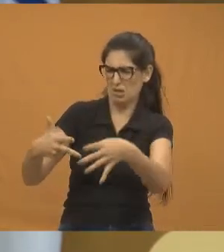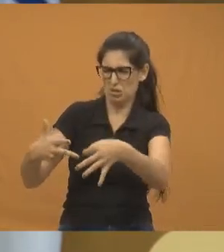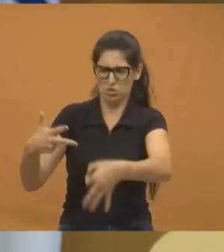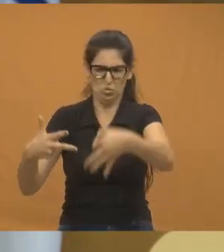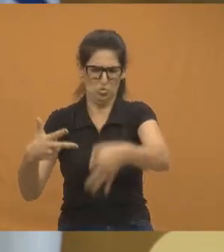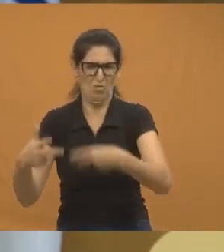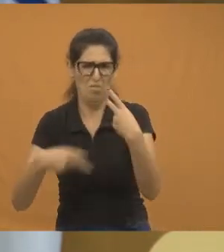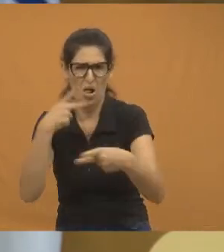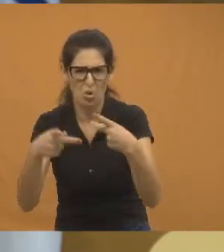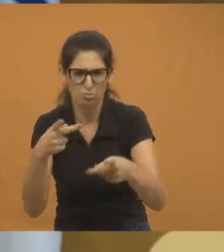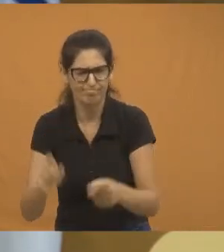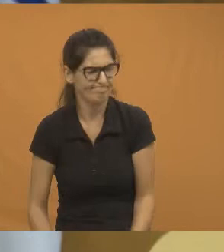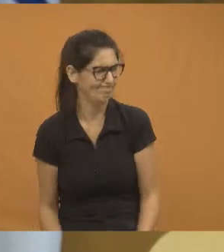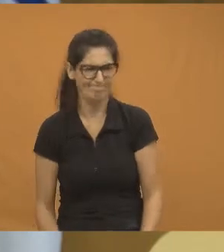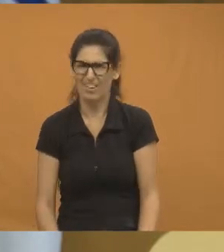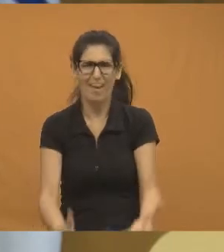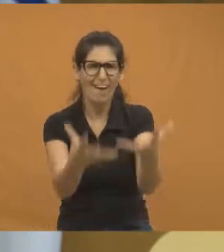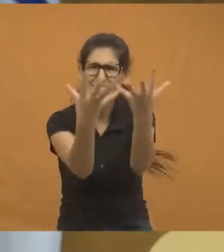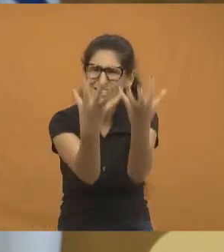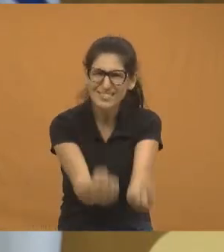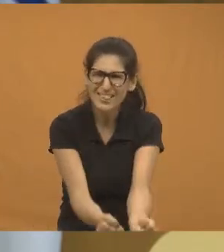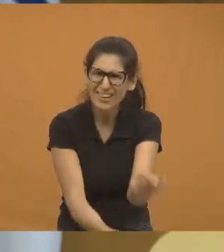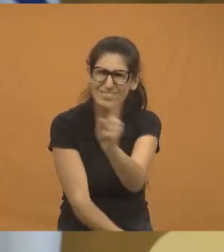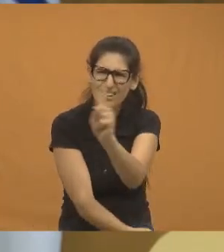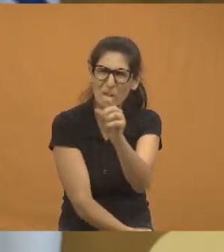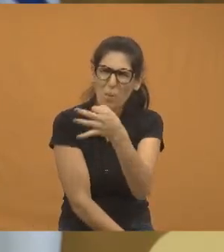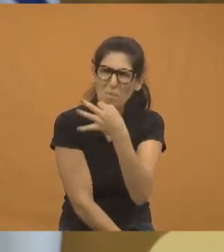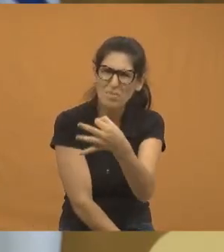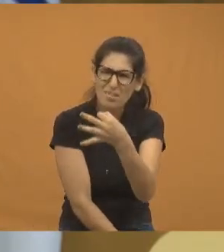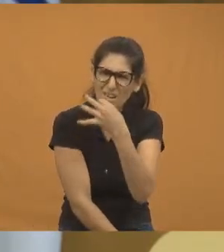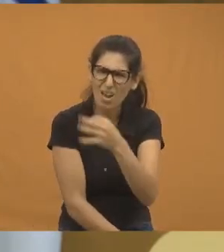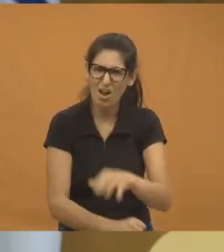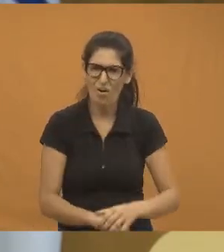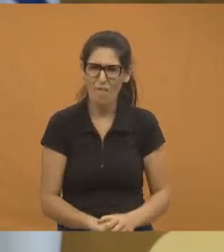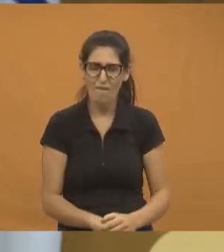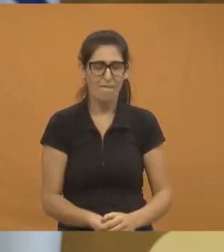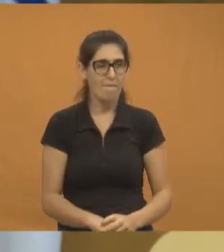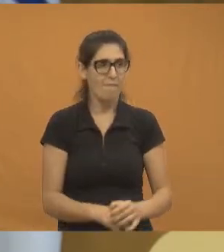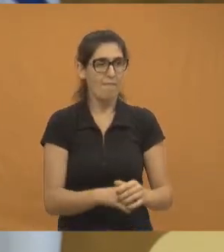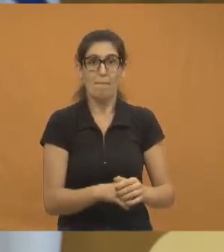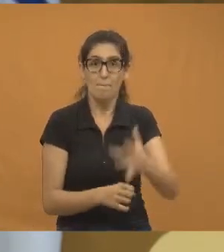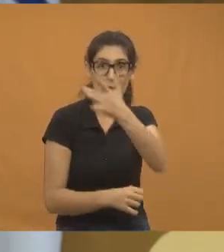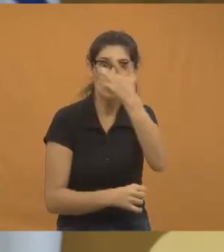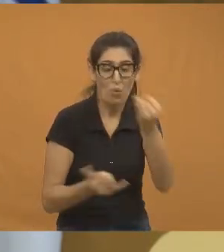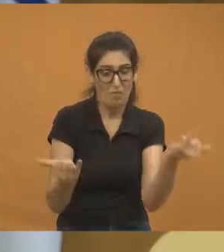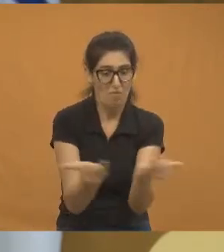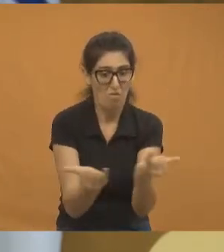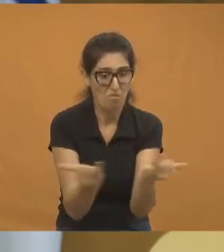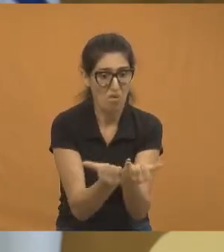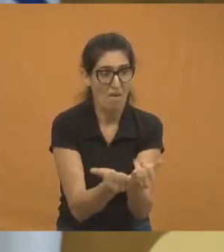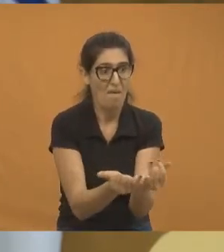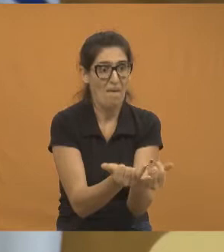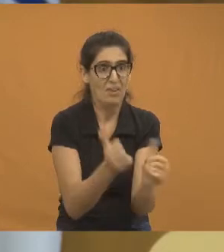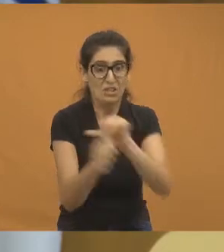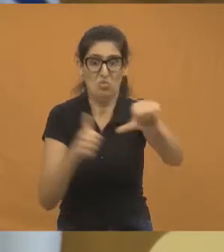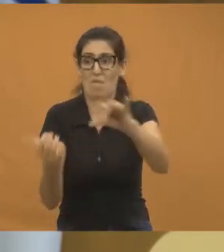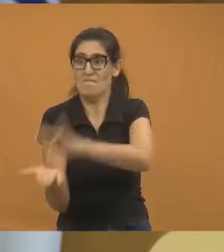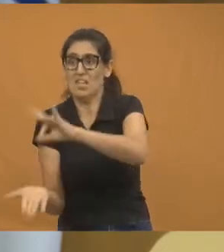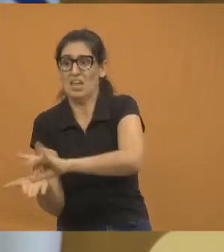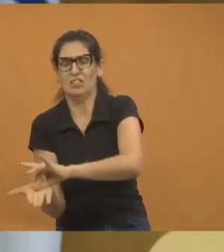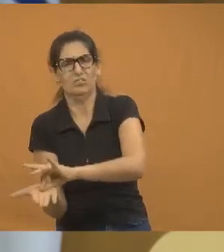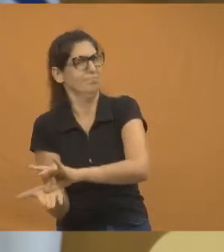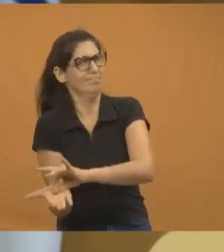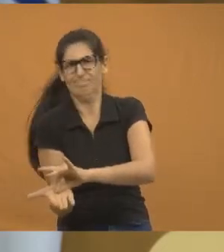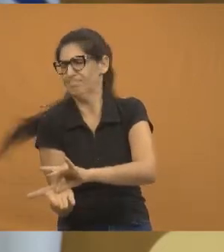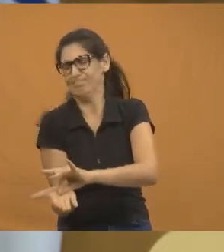tudo o que esse pessoal fala agora é verdade é verdade absoluta não dá pra gente conviver com isso porque senão nós vamos ficar de mãos e pés